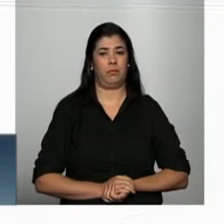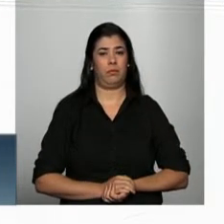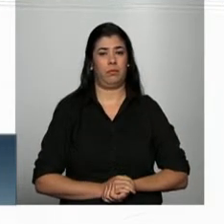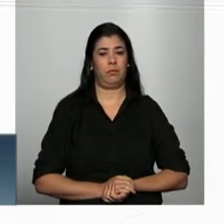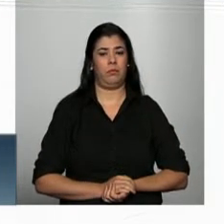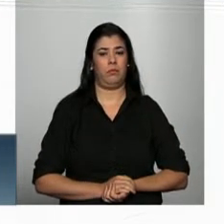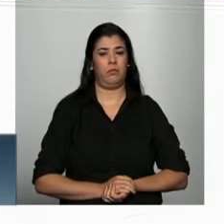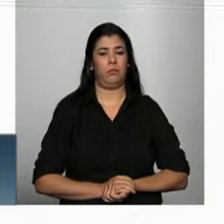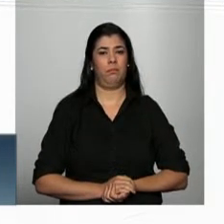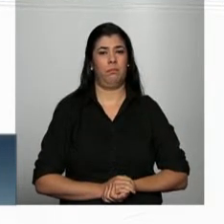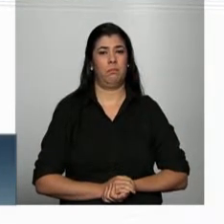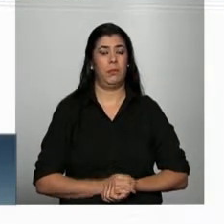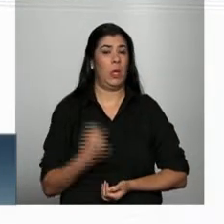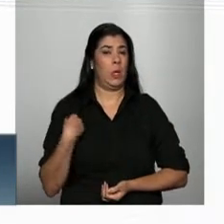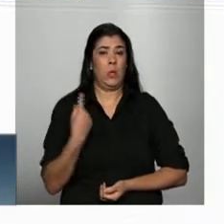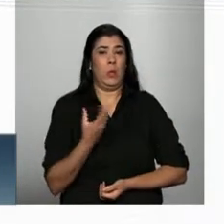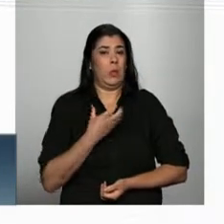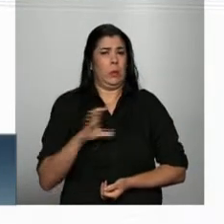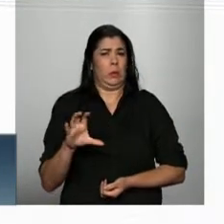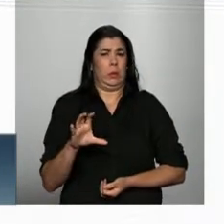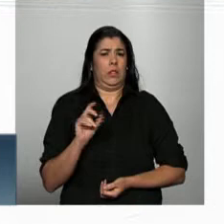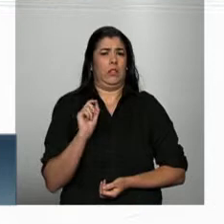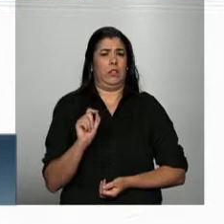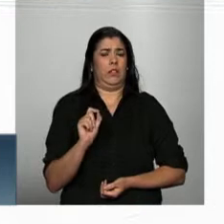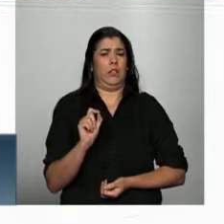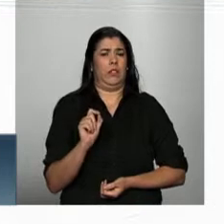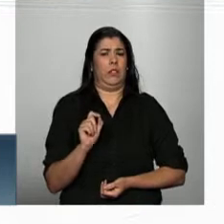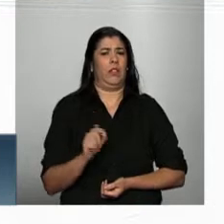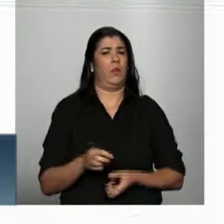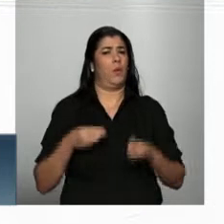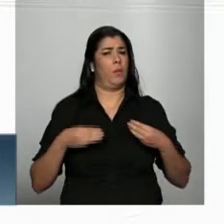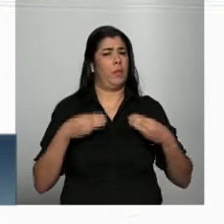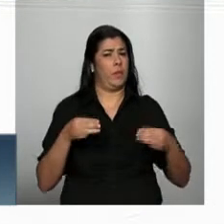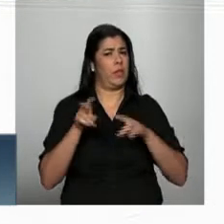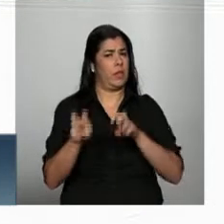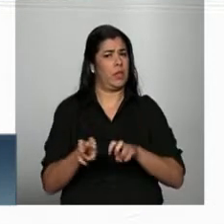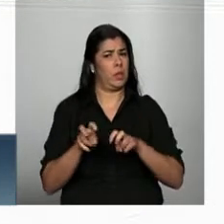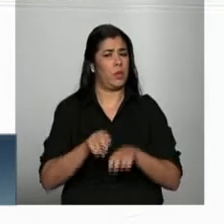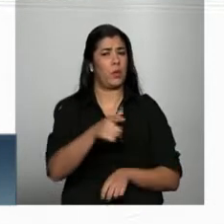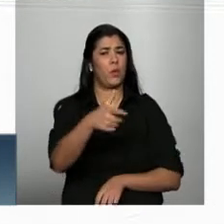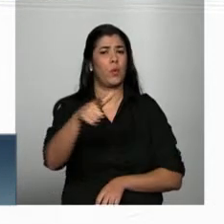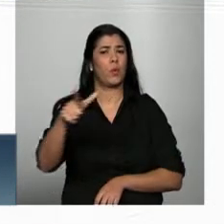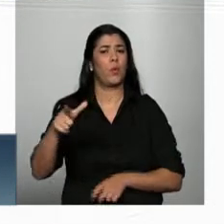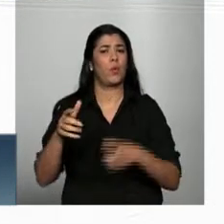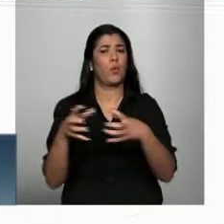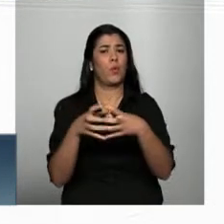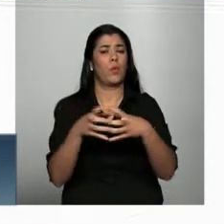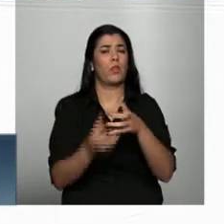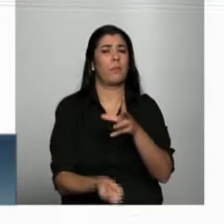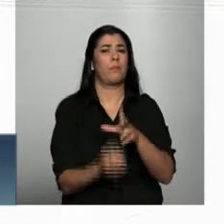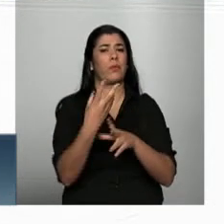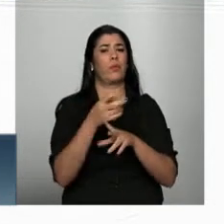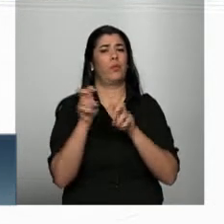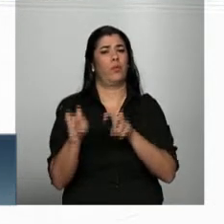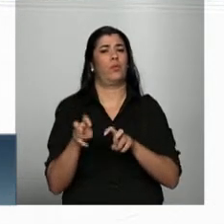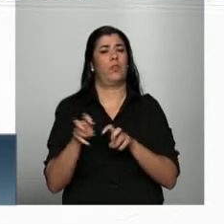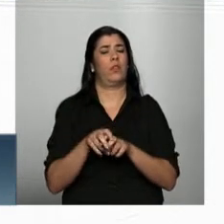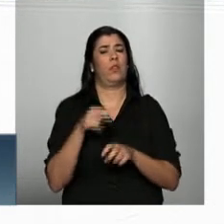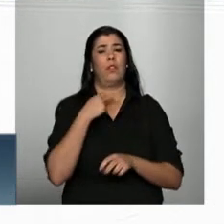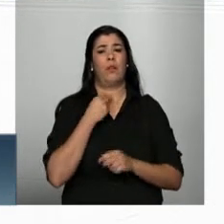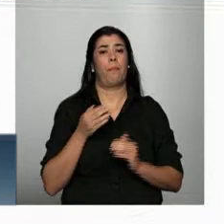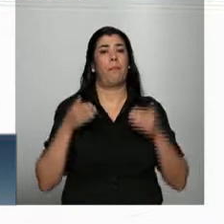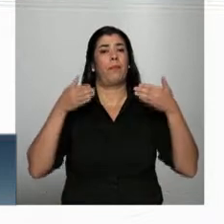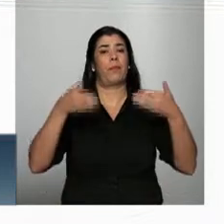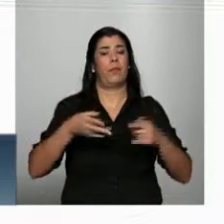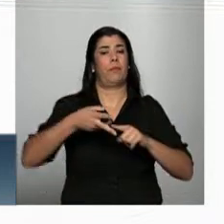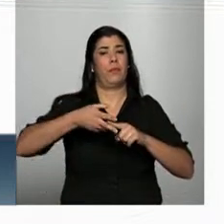Mas não queremos que o Ministério da Agricultura ou que os produtores rurais e que todo o setor não participe do ajuste fiscal.